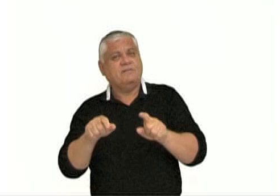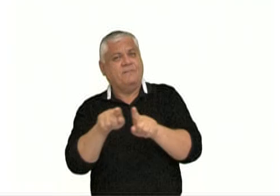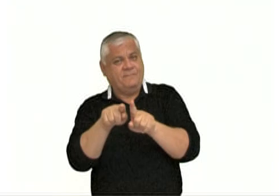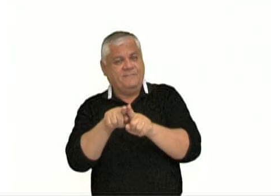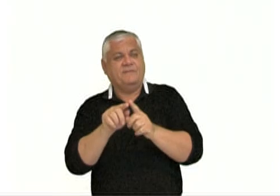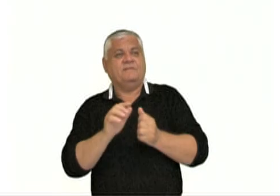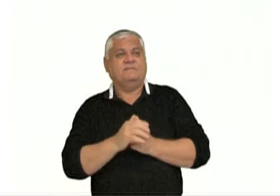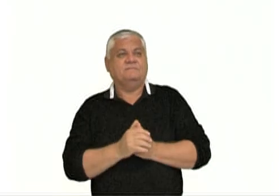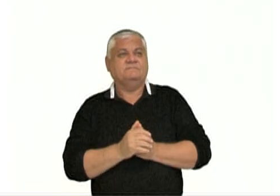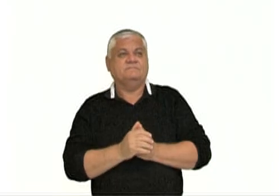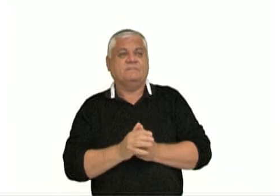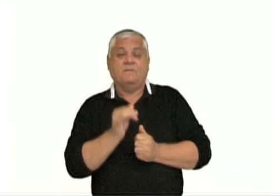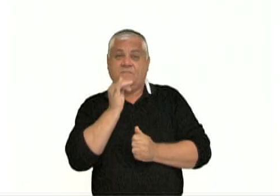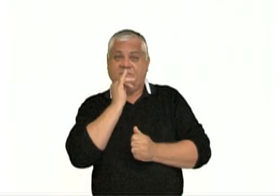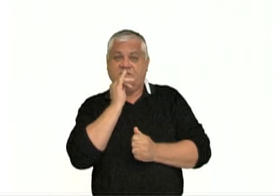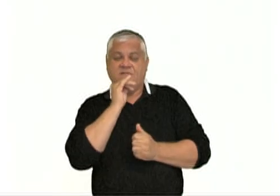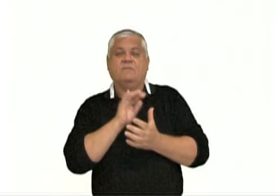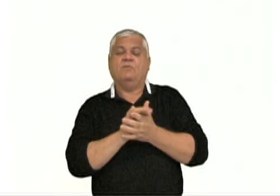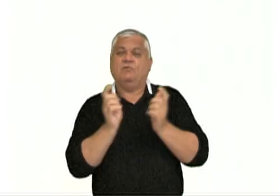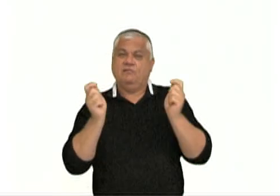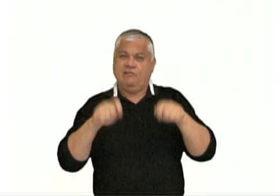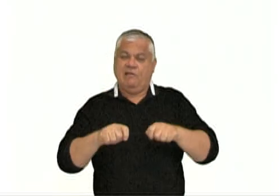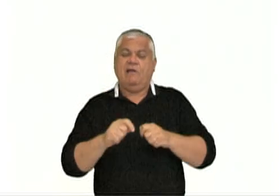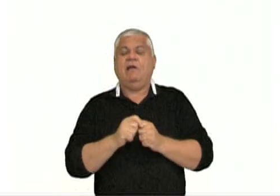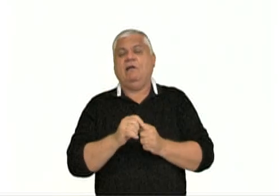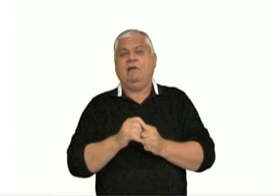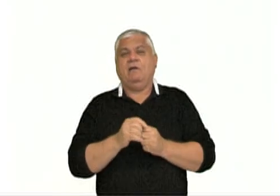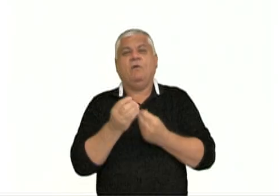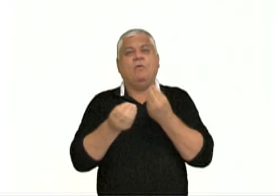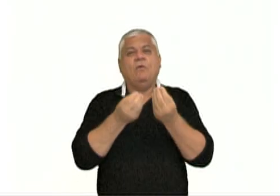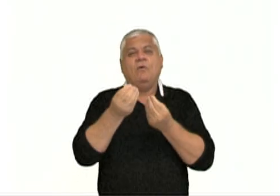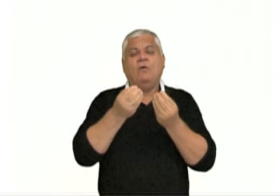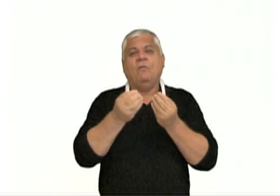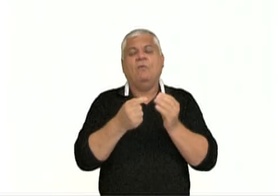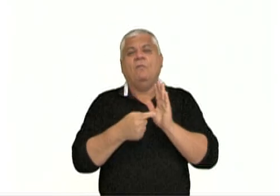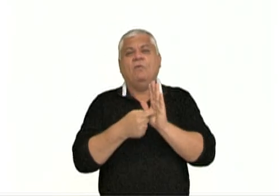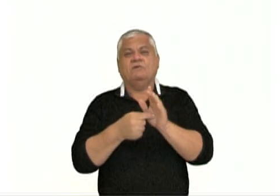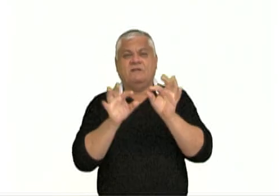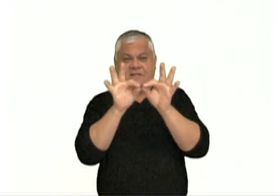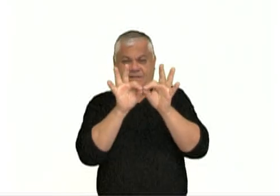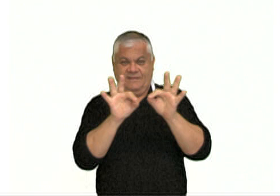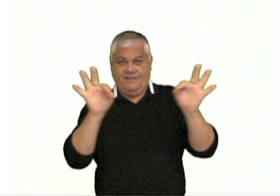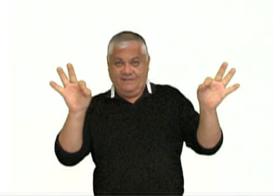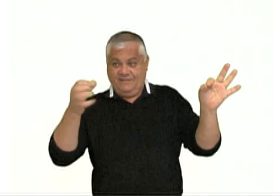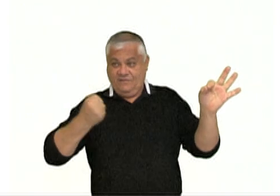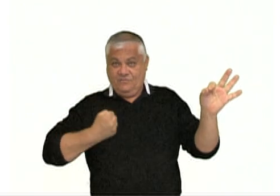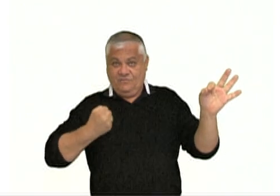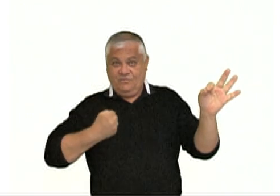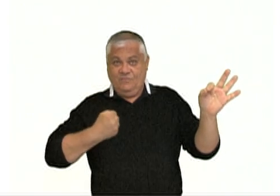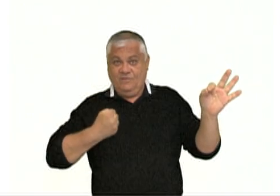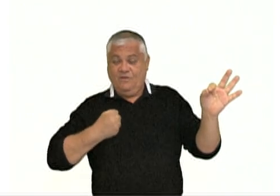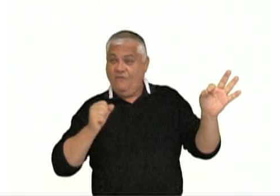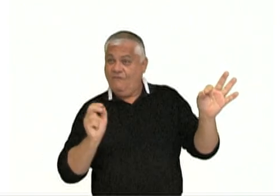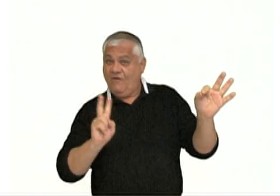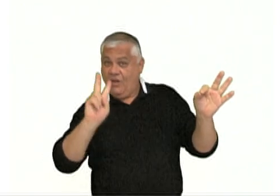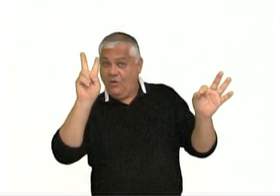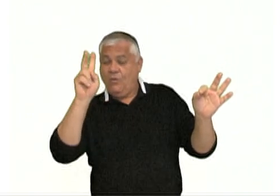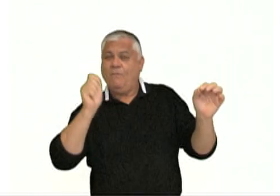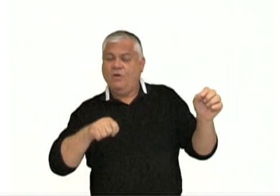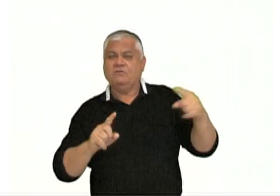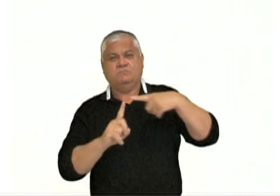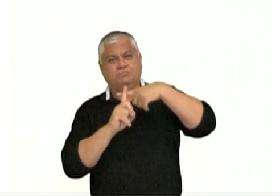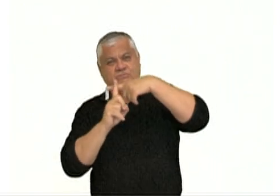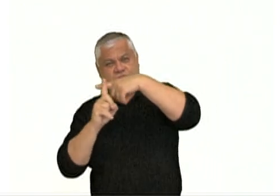ok? Então, nós podemos escrever, representar na reta numérica esses valores, tanto